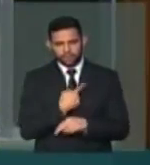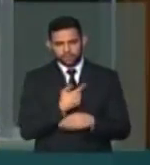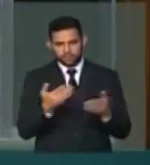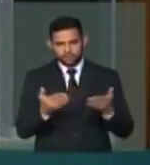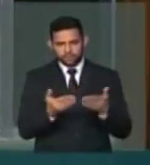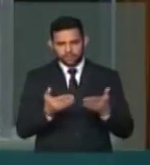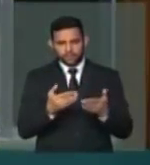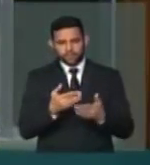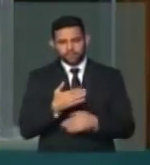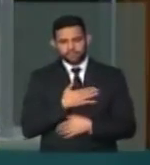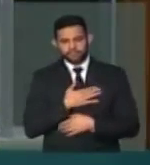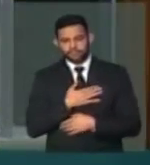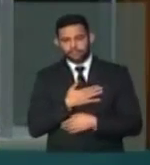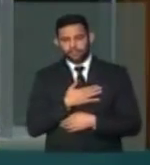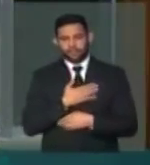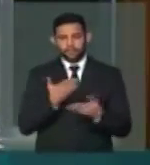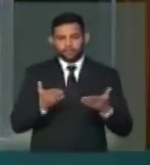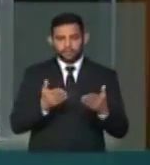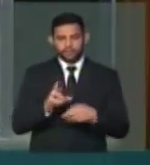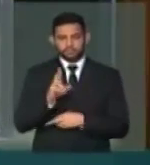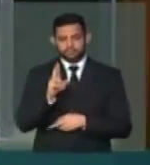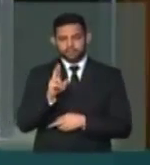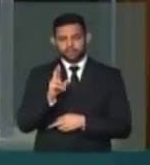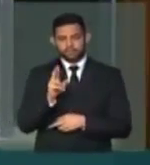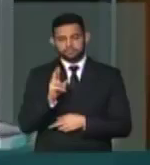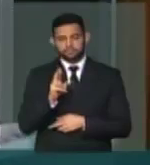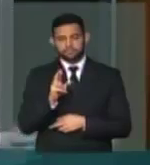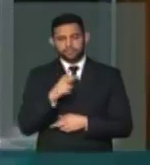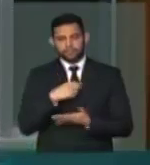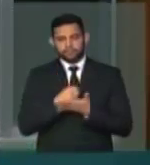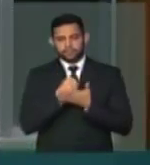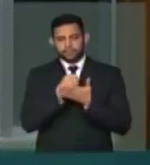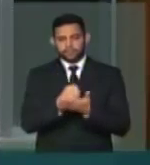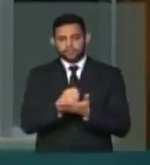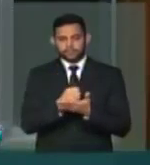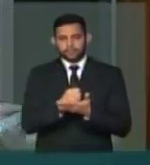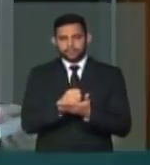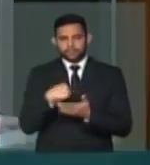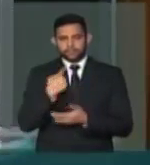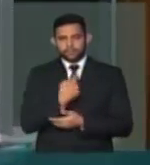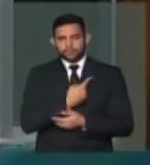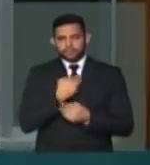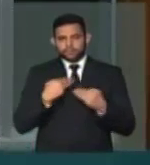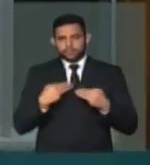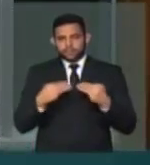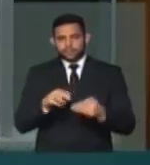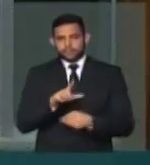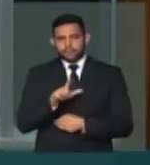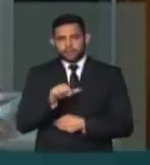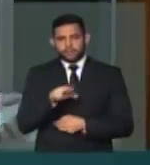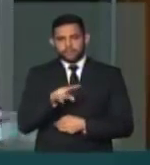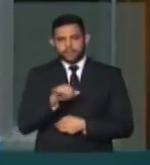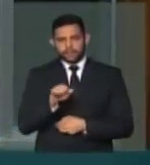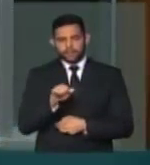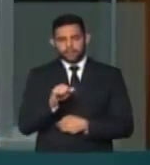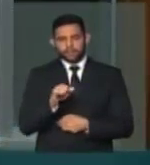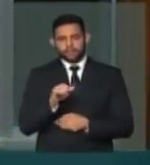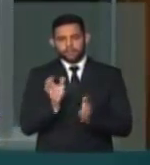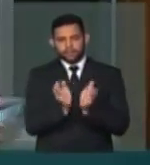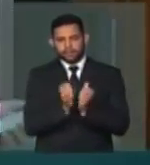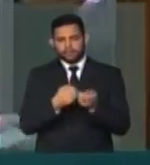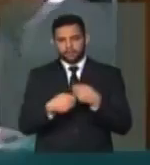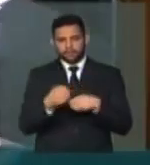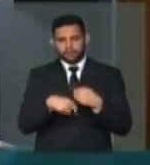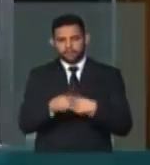agora, eu agora espero e conto com o apoio do nosso ministro Levi, da equipe econômica,